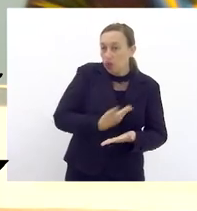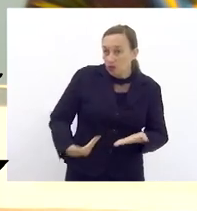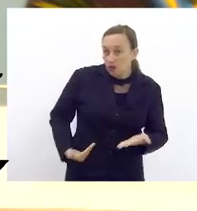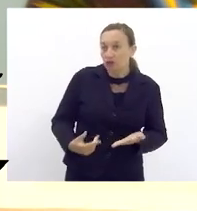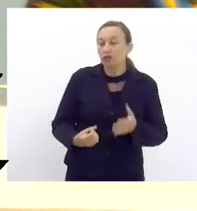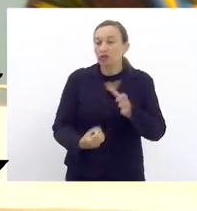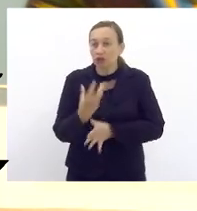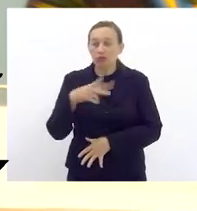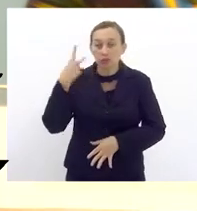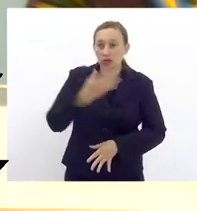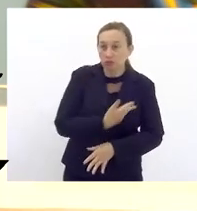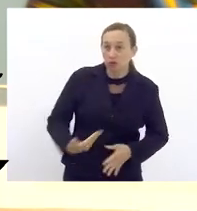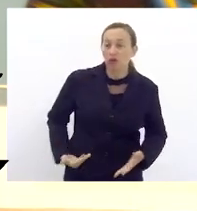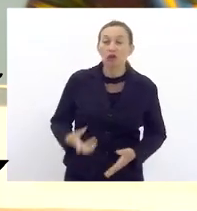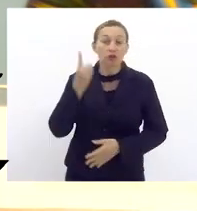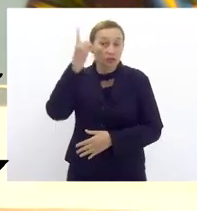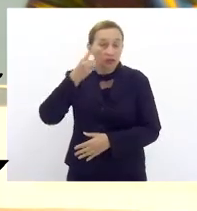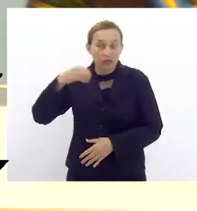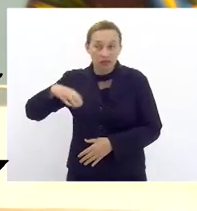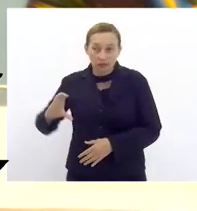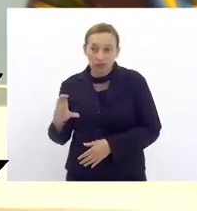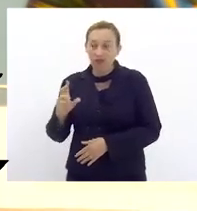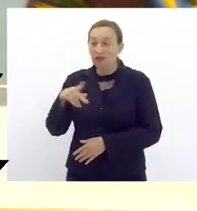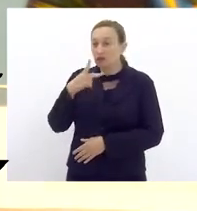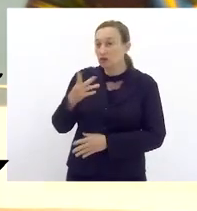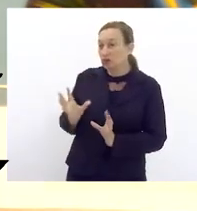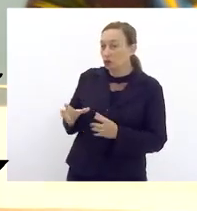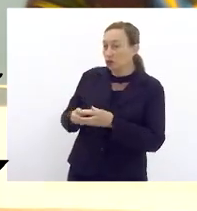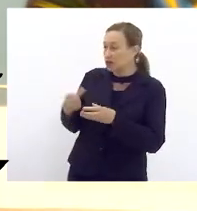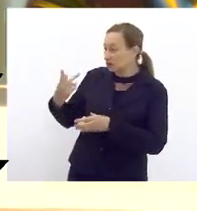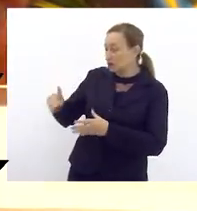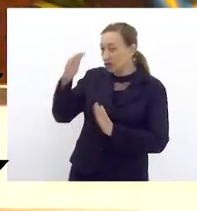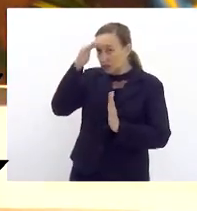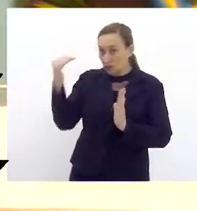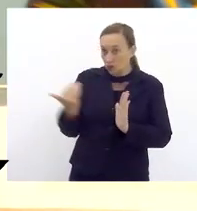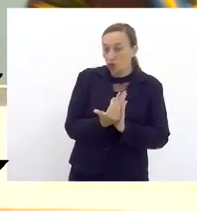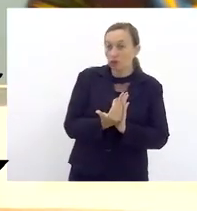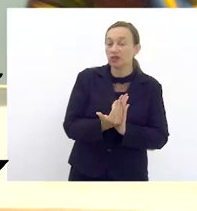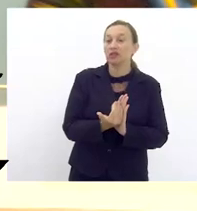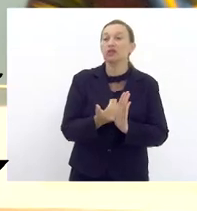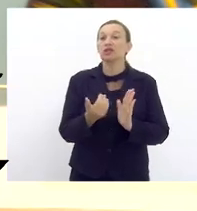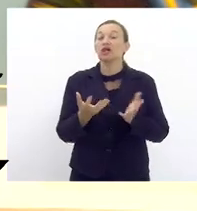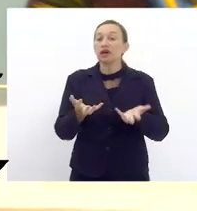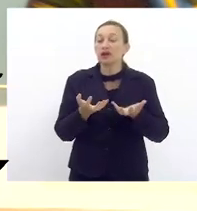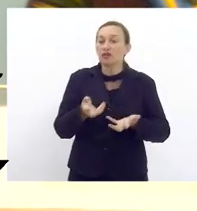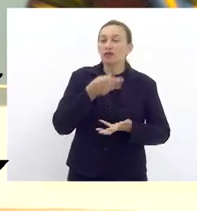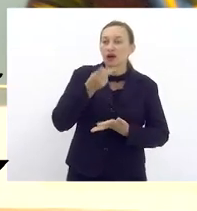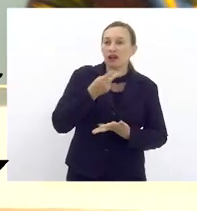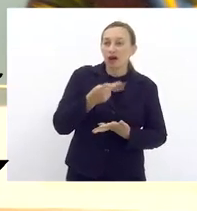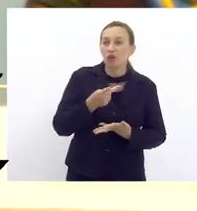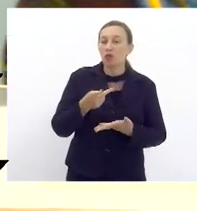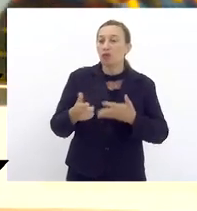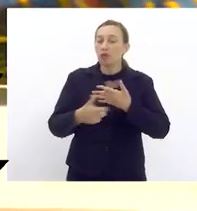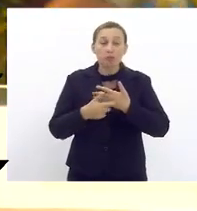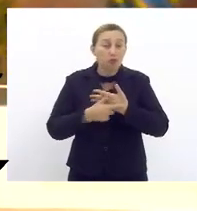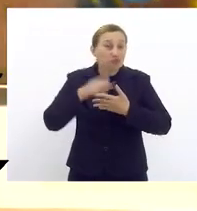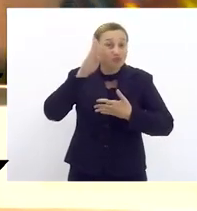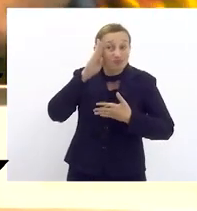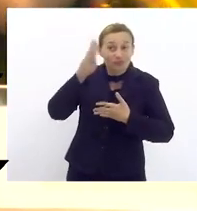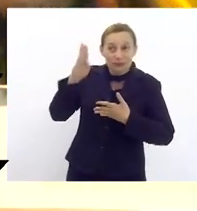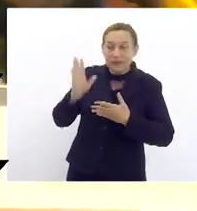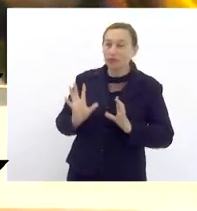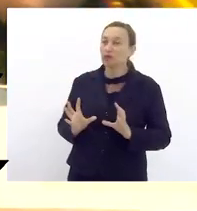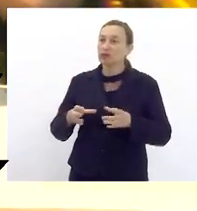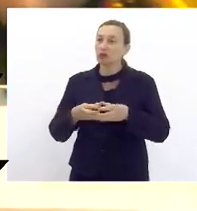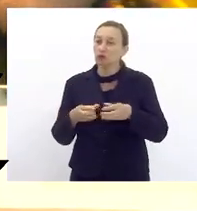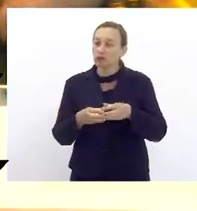Carlos o deputado Carlos presídio que ela compra-se né E quero dizer assim o papel fundamental dessa